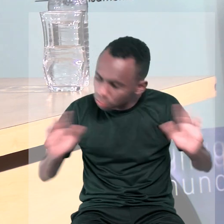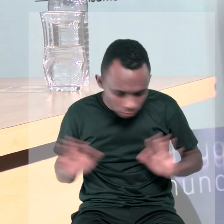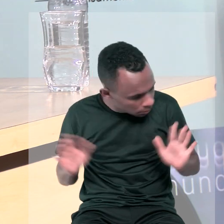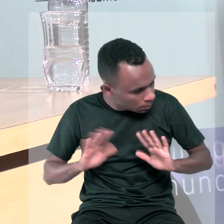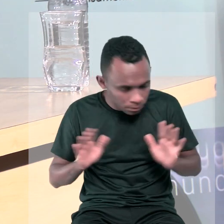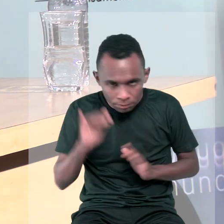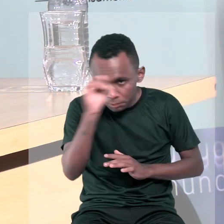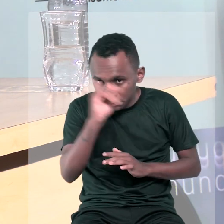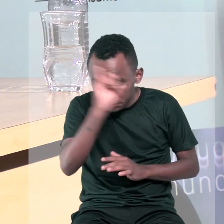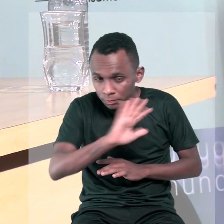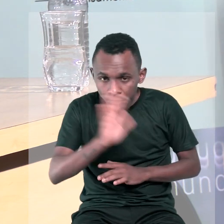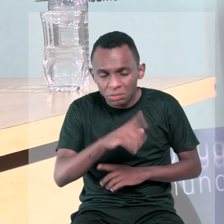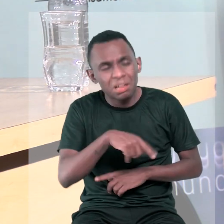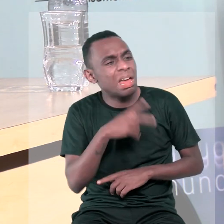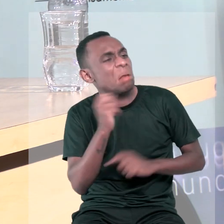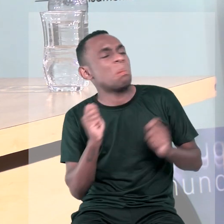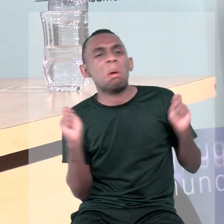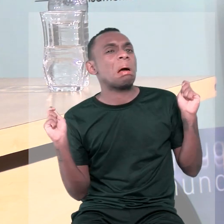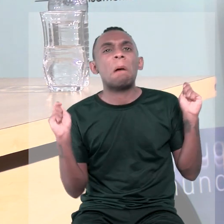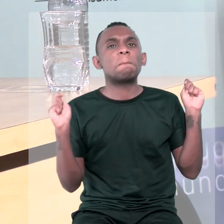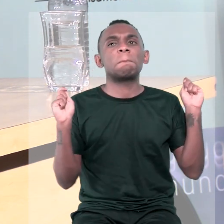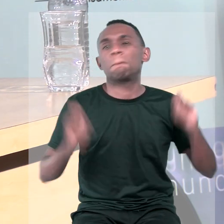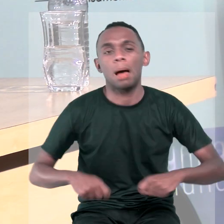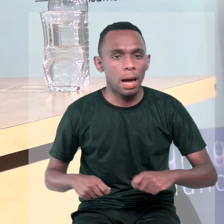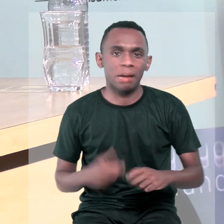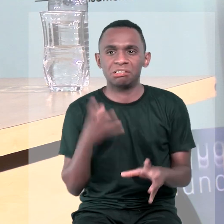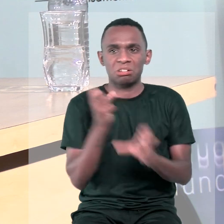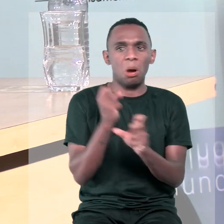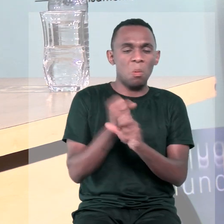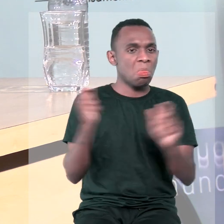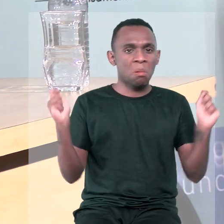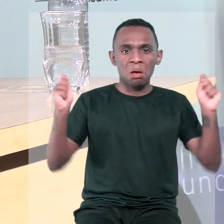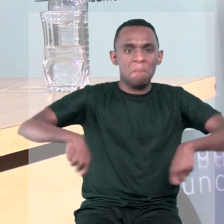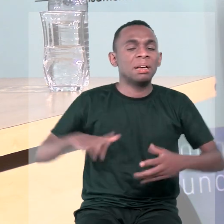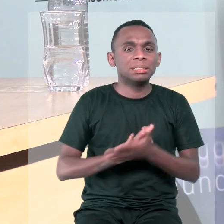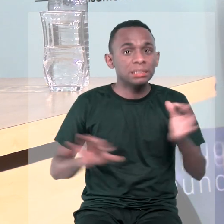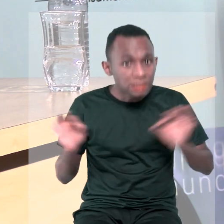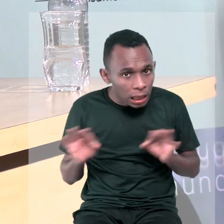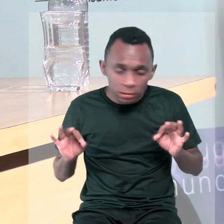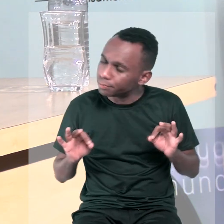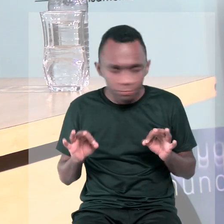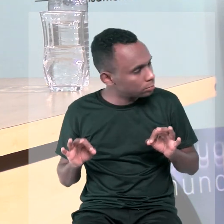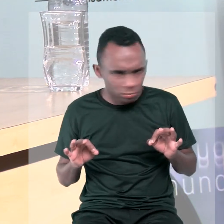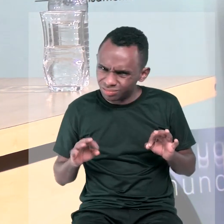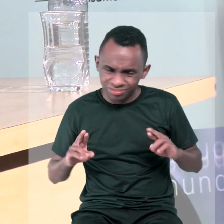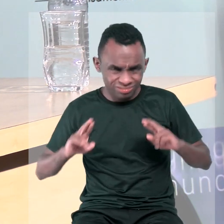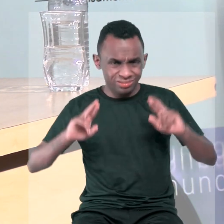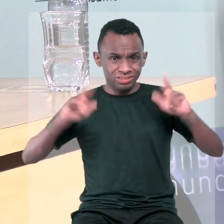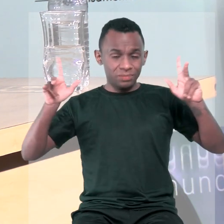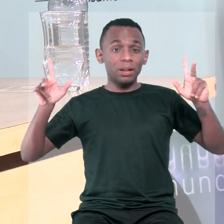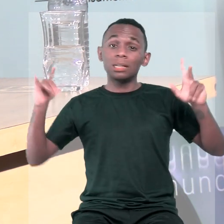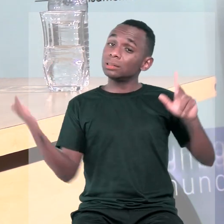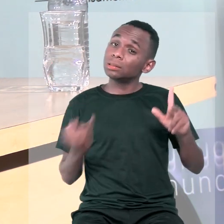a capacidade lógica do cálculo e a capacidade de pensar e de